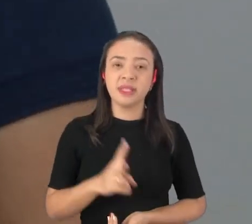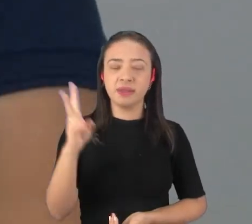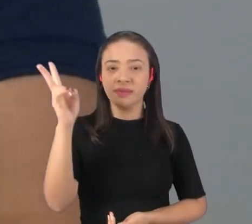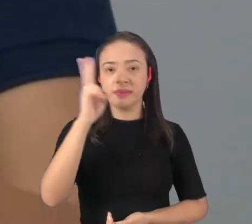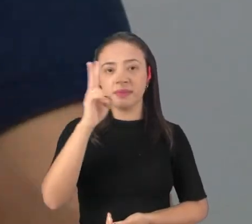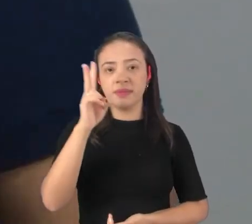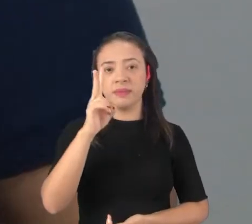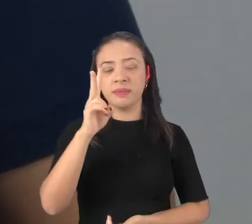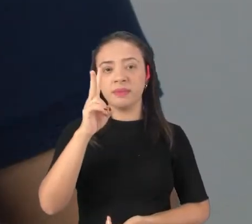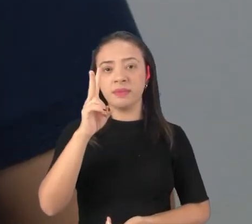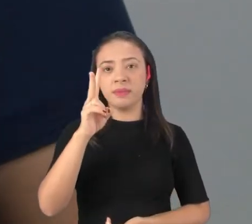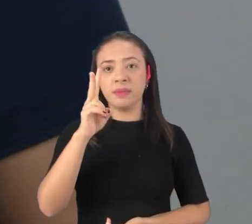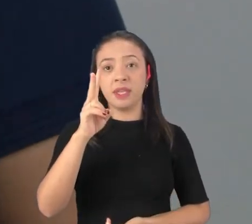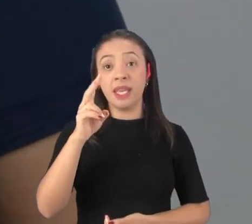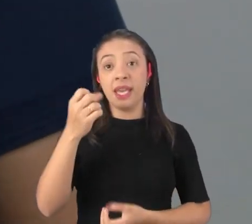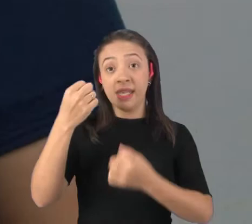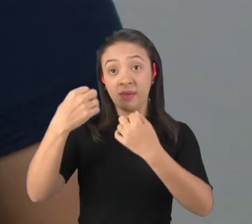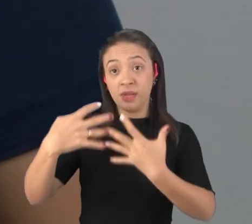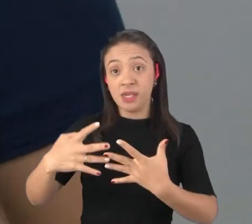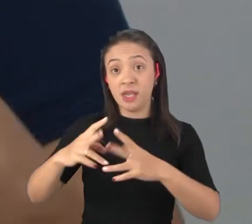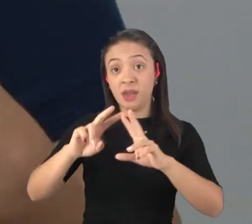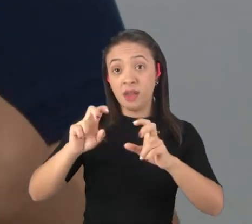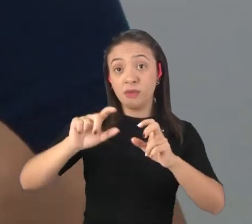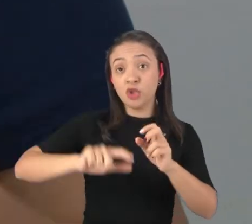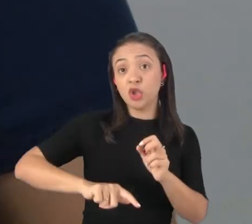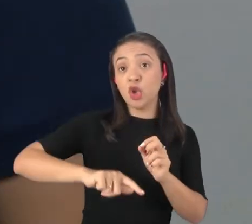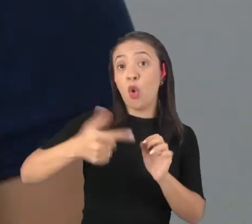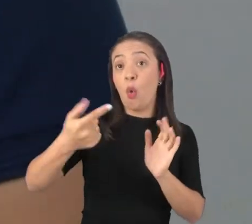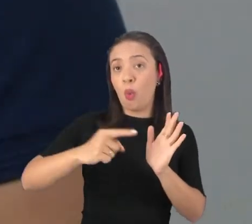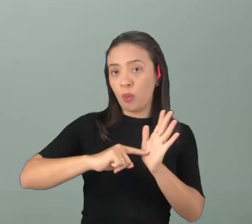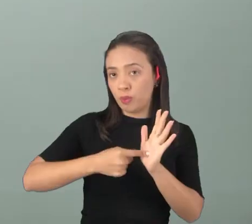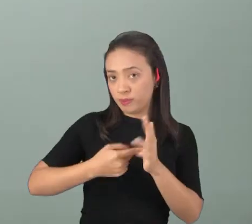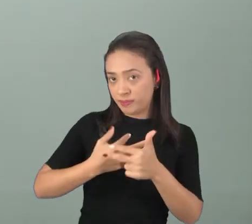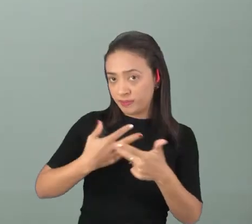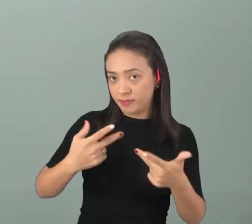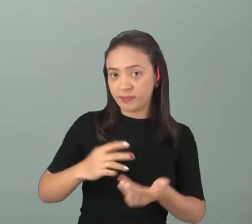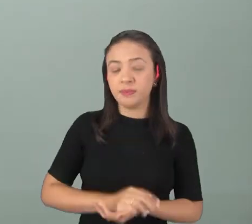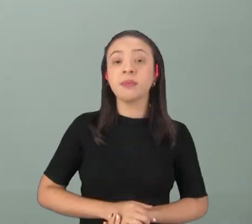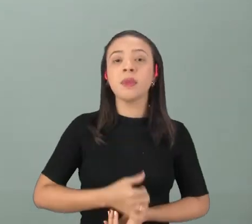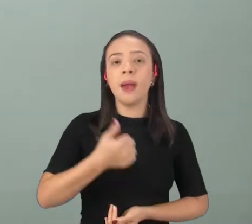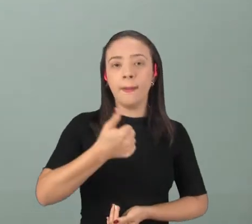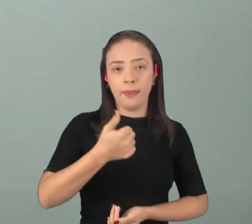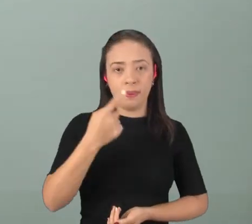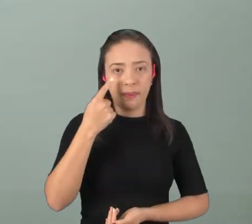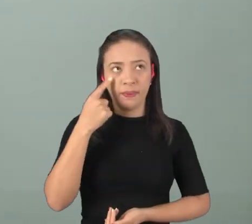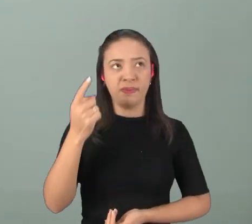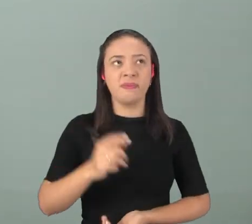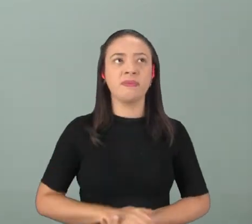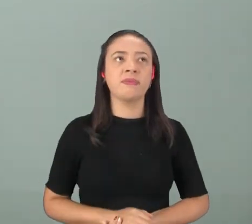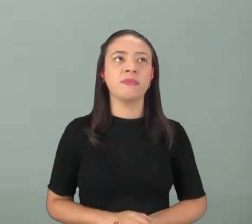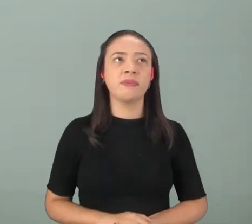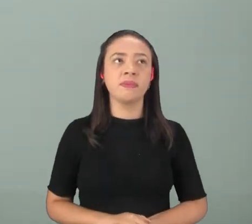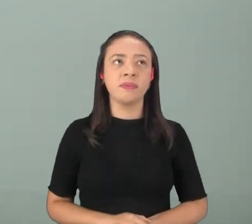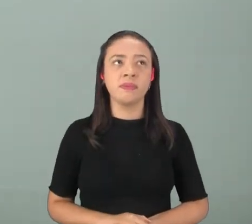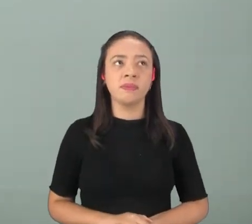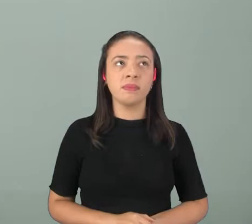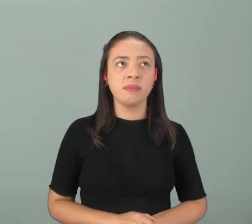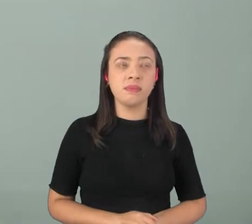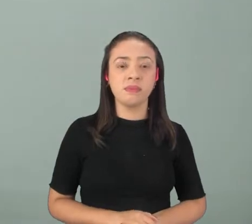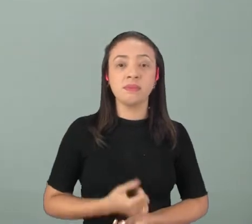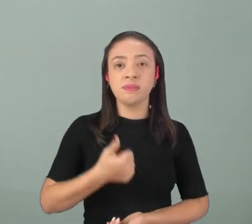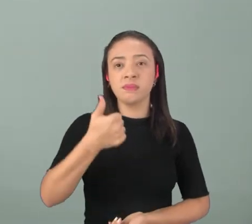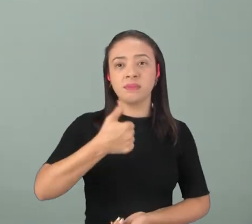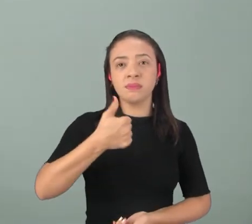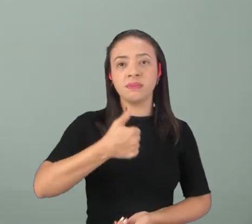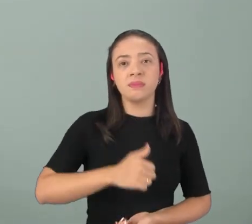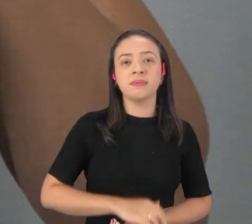é sobre outra peça que vai se juntar a essa peça do dominó. Vamos pegar a primeira peça e ver aqui, ó. Vamos lá. Primeira